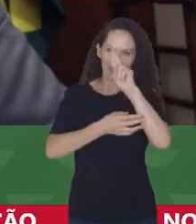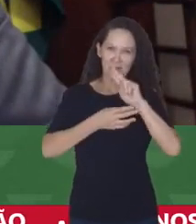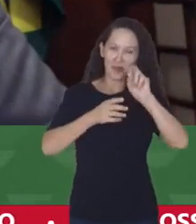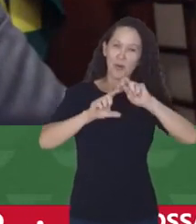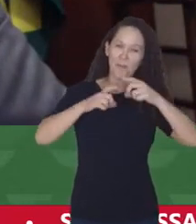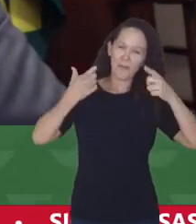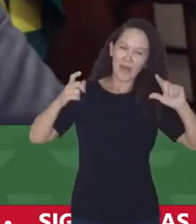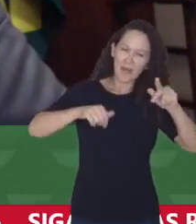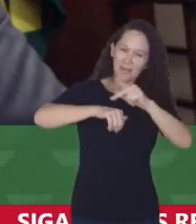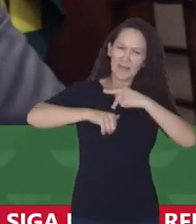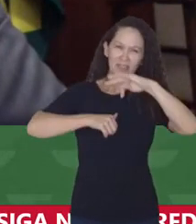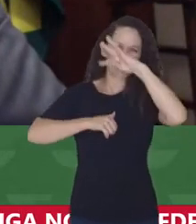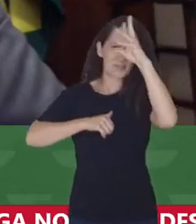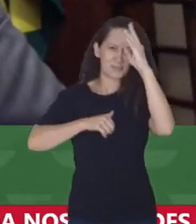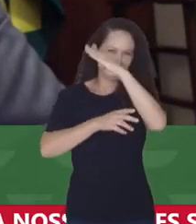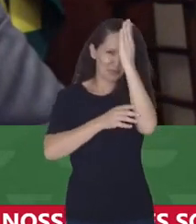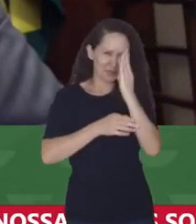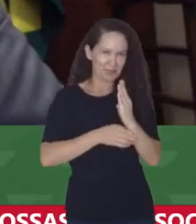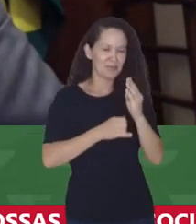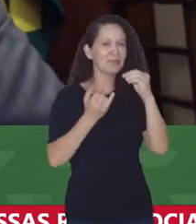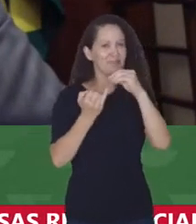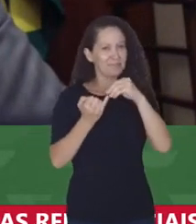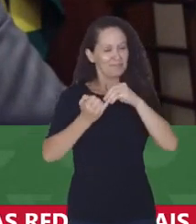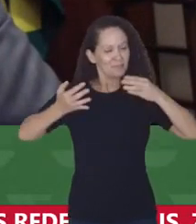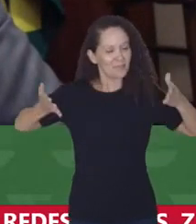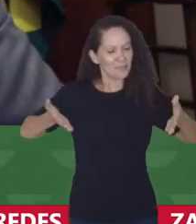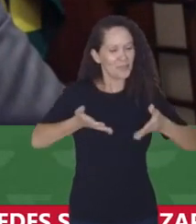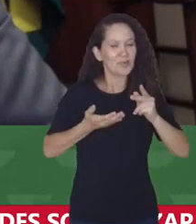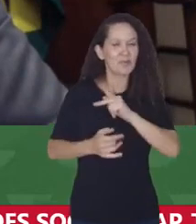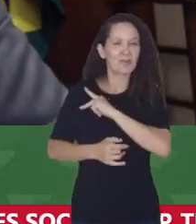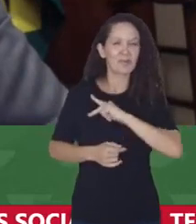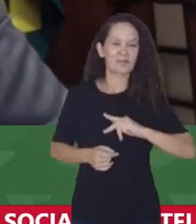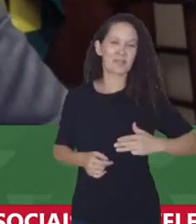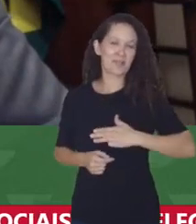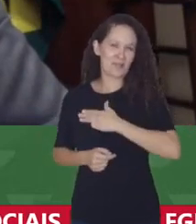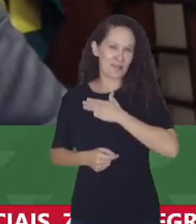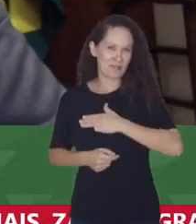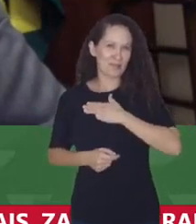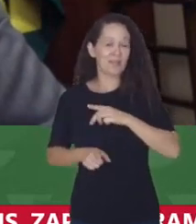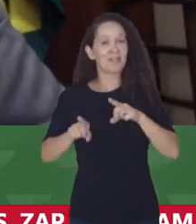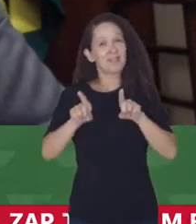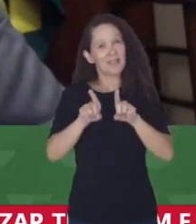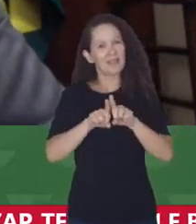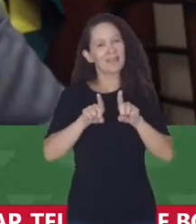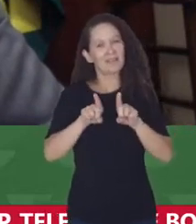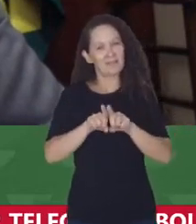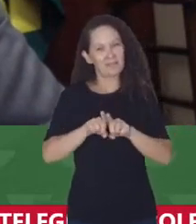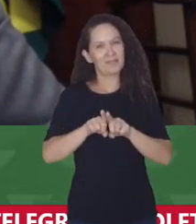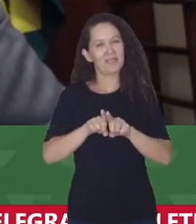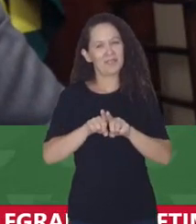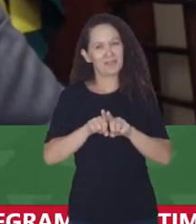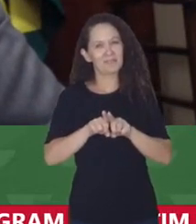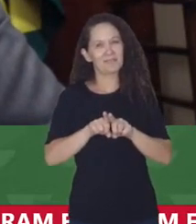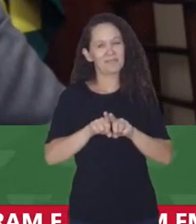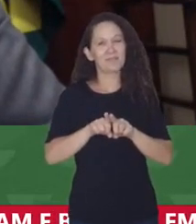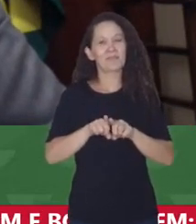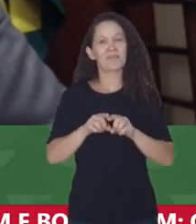institutos federais, que foi promovido pelo presidente Lula, e também por compreender a